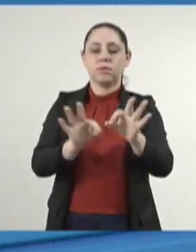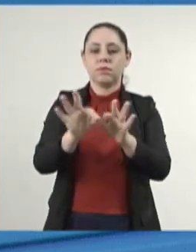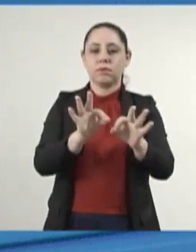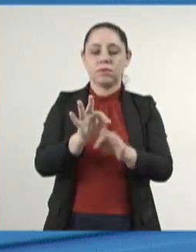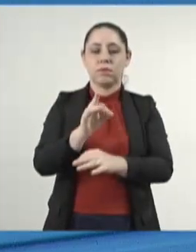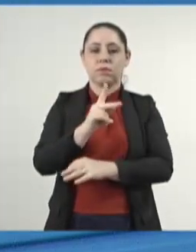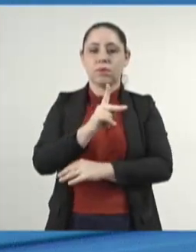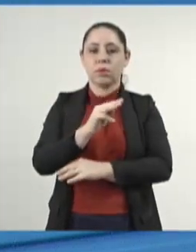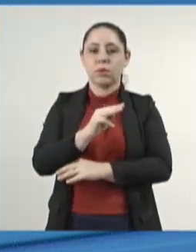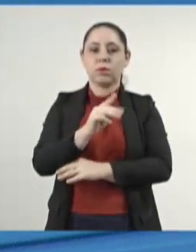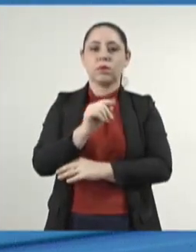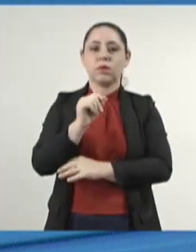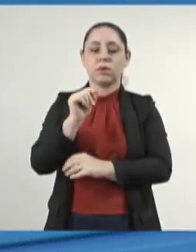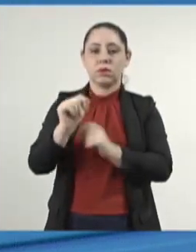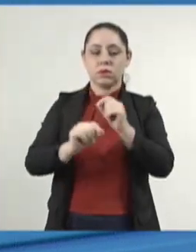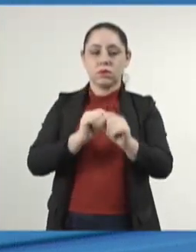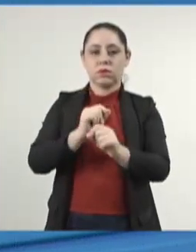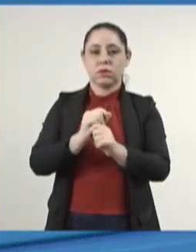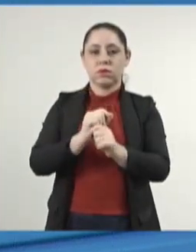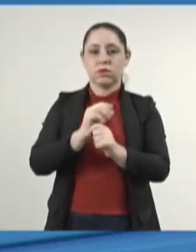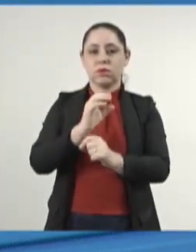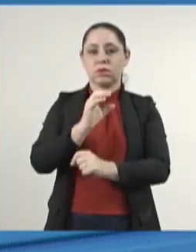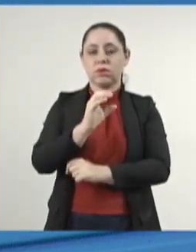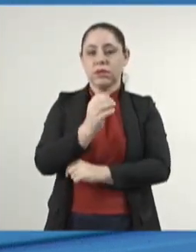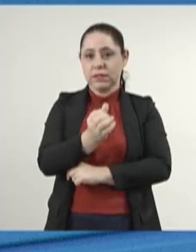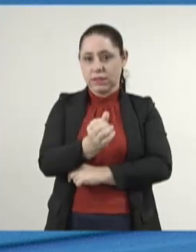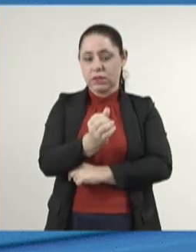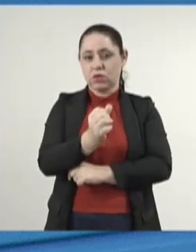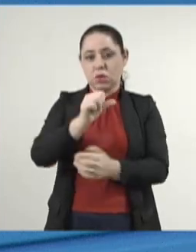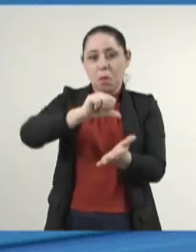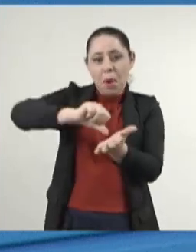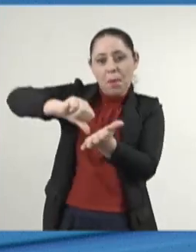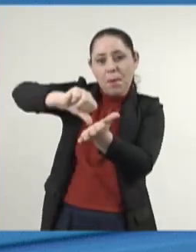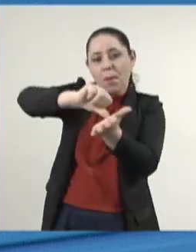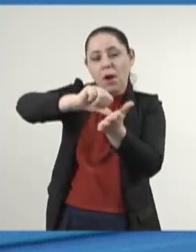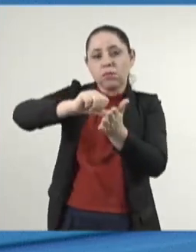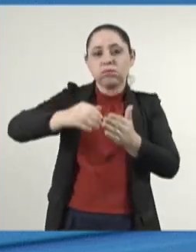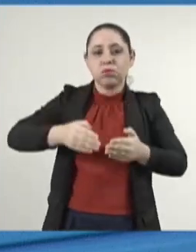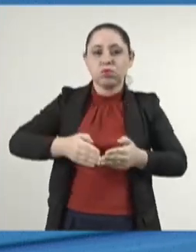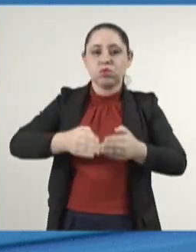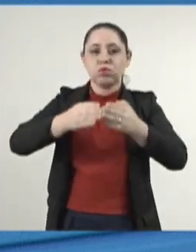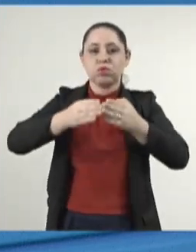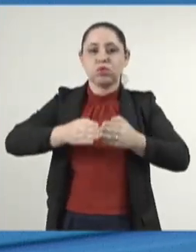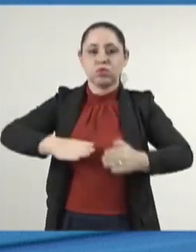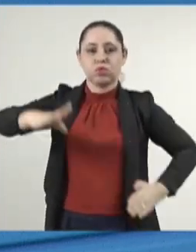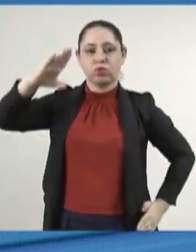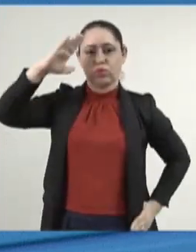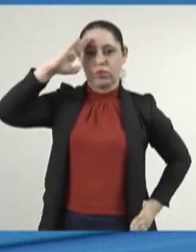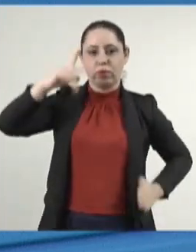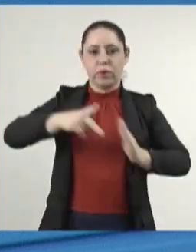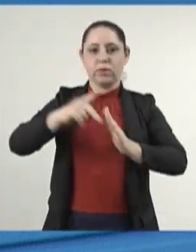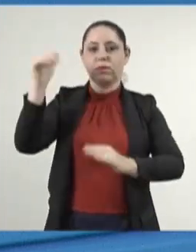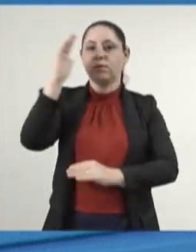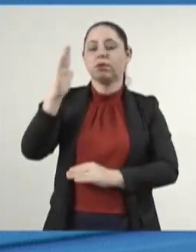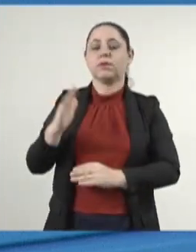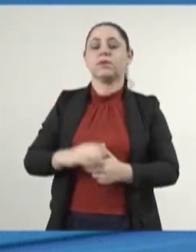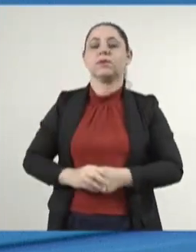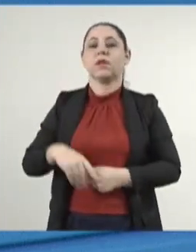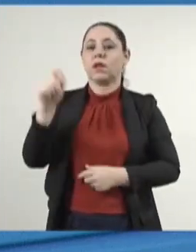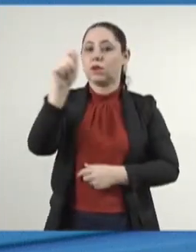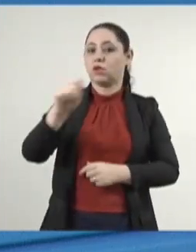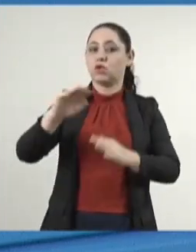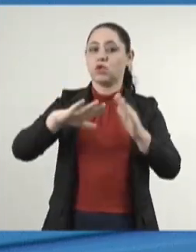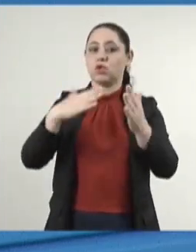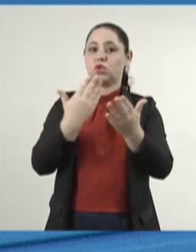militar subordinada ao comando do 6º Distrito Naval da Marinha do Brasil, por meio da Agência